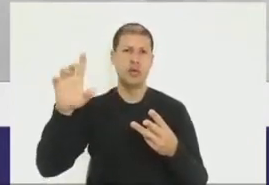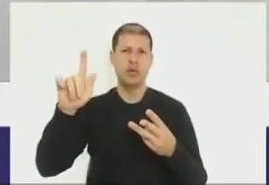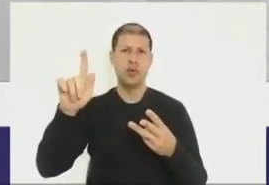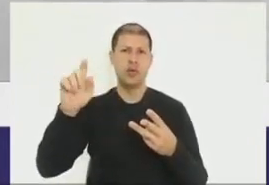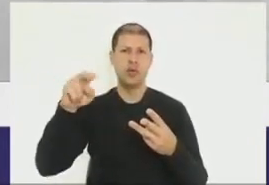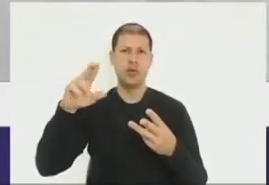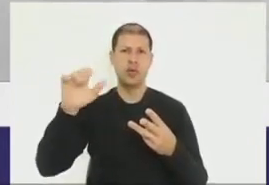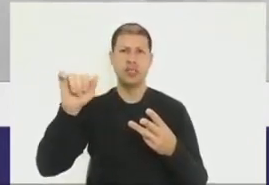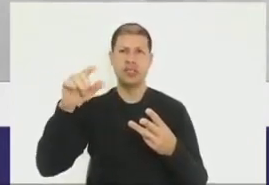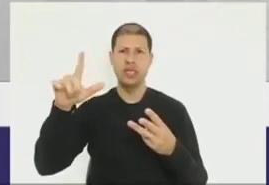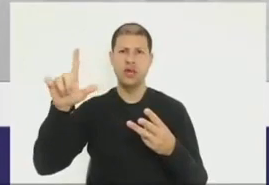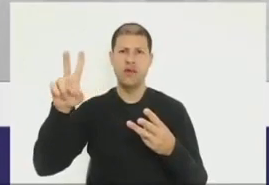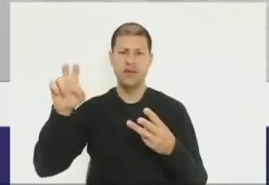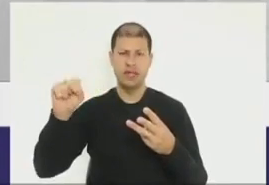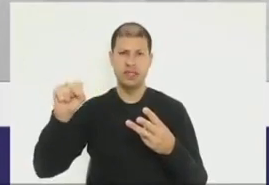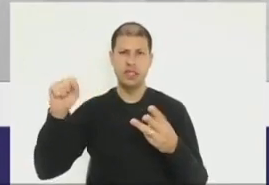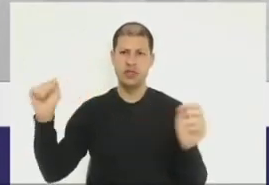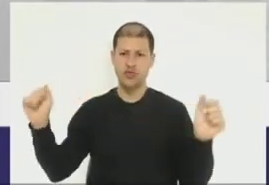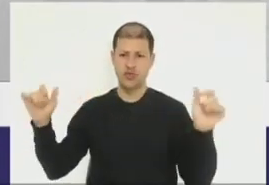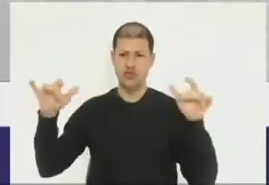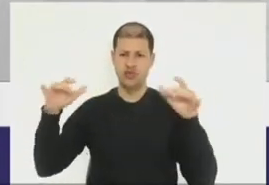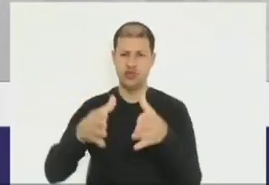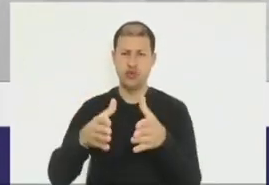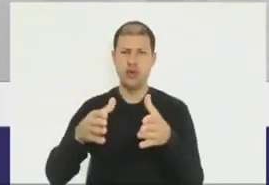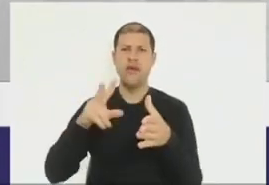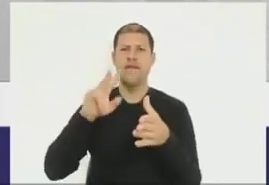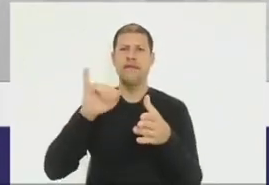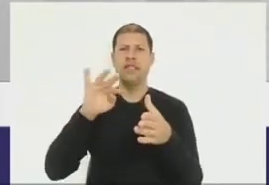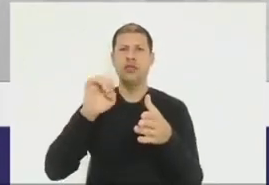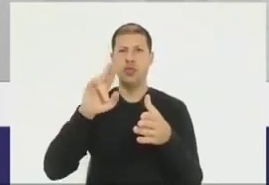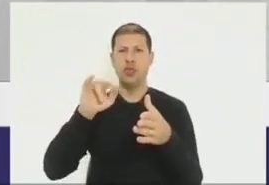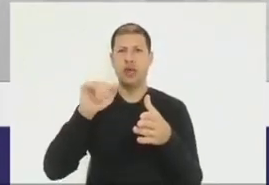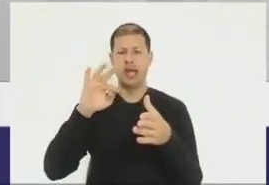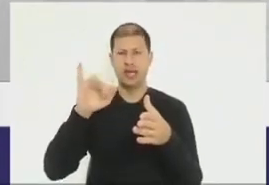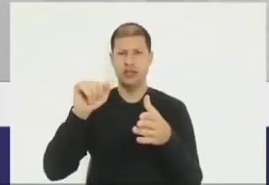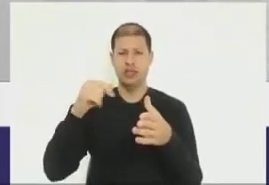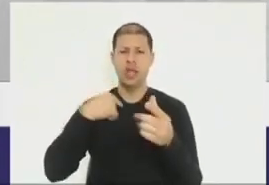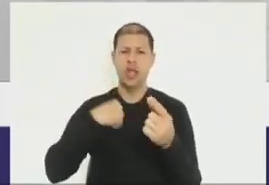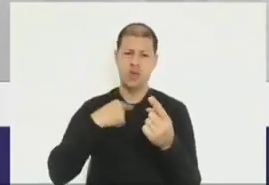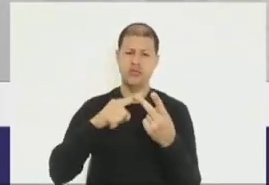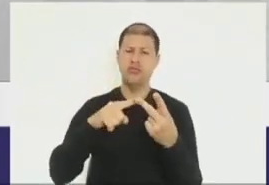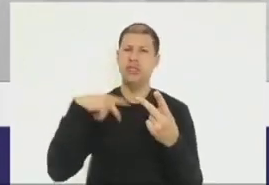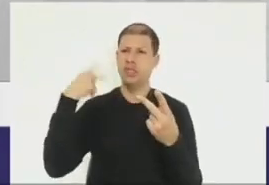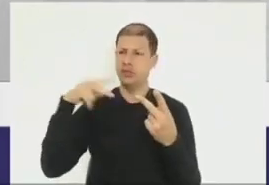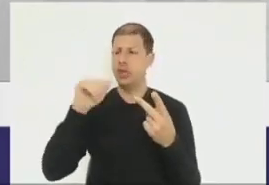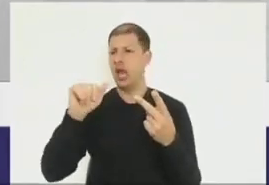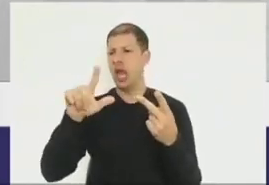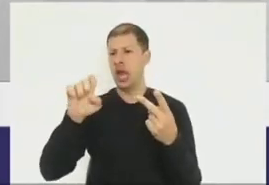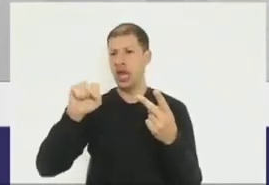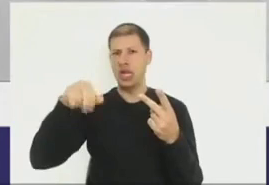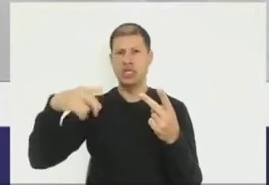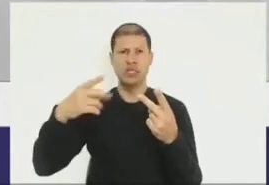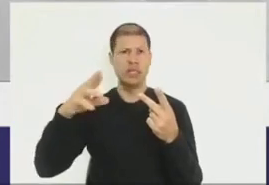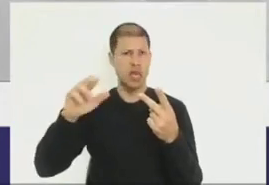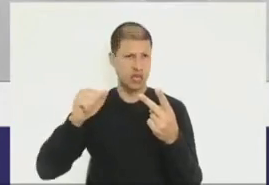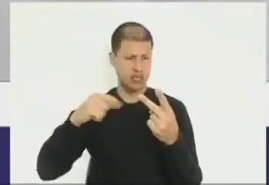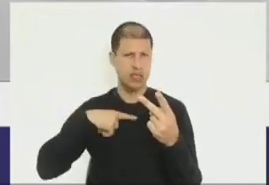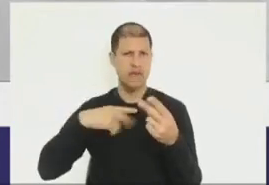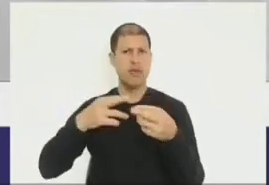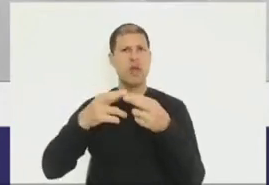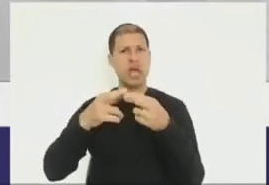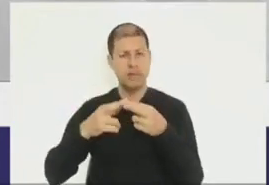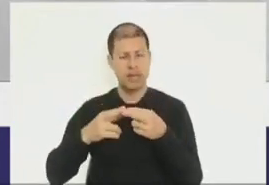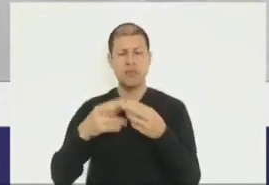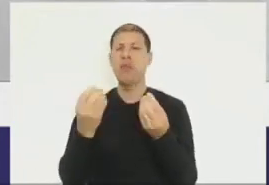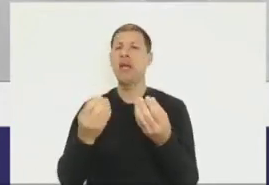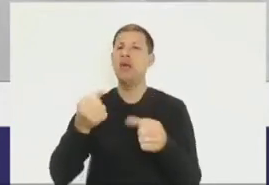na Vitorati. E eu, a vereadora Alessandra, viemos fazendo requerimentos para a construção